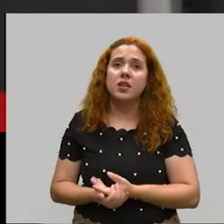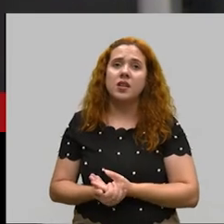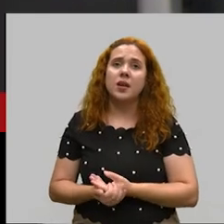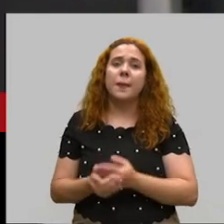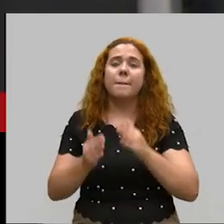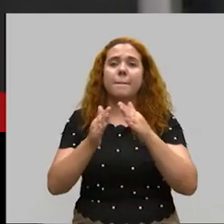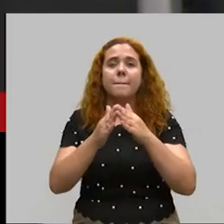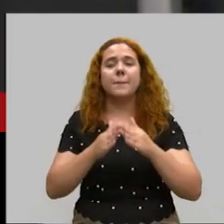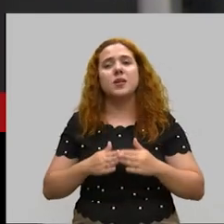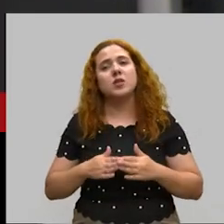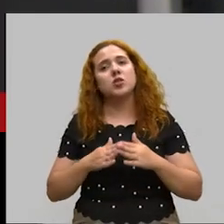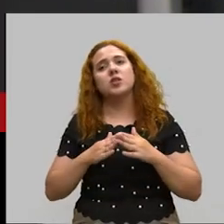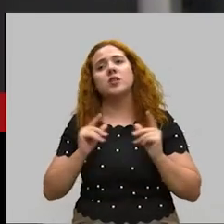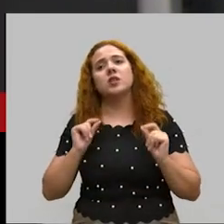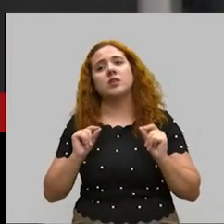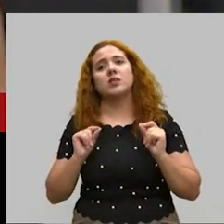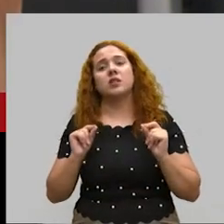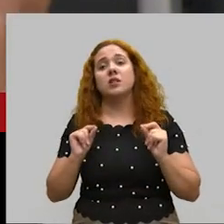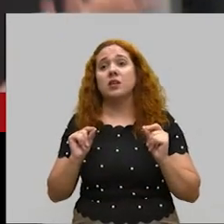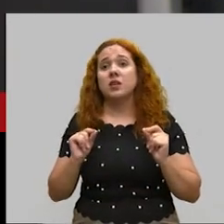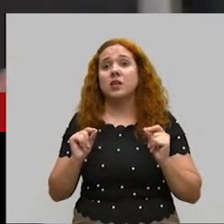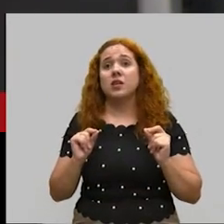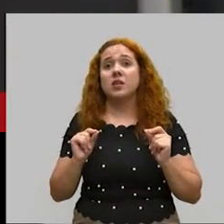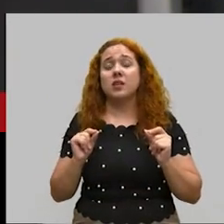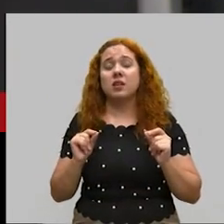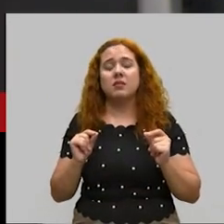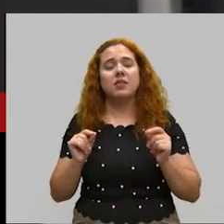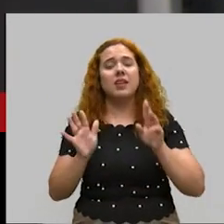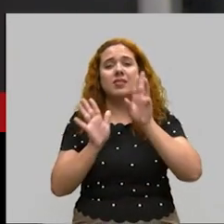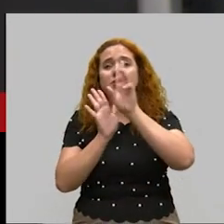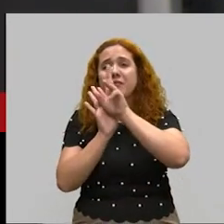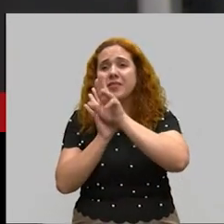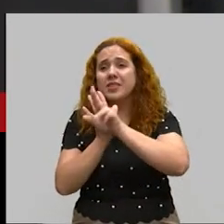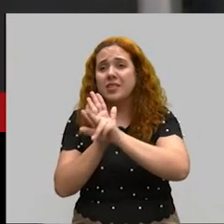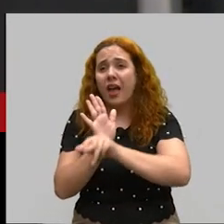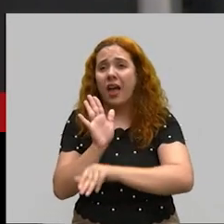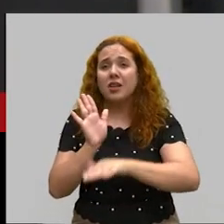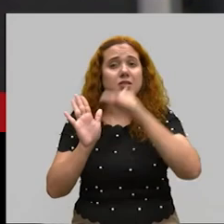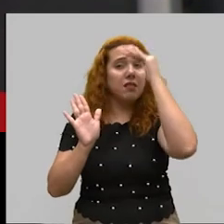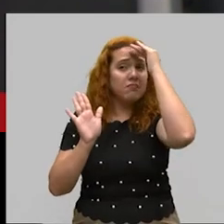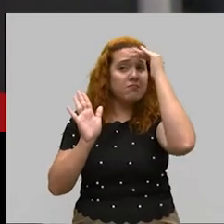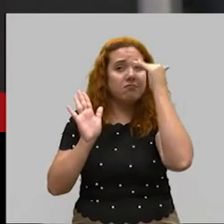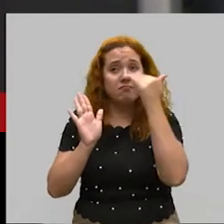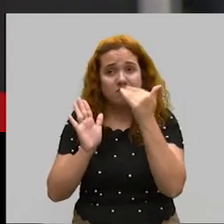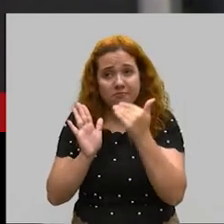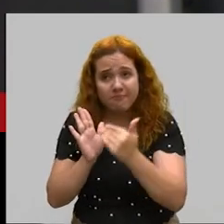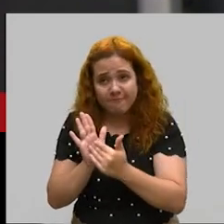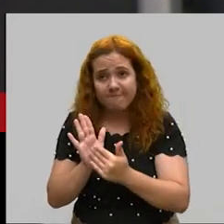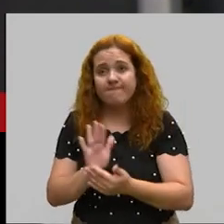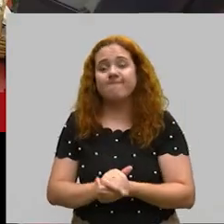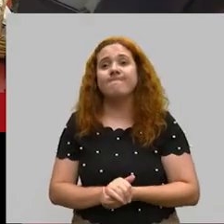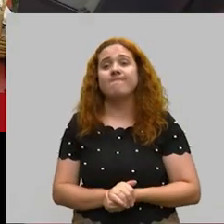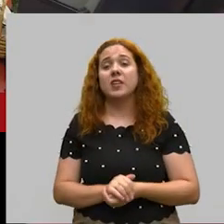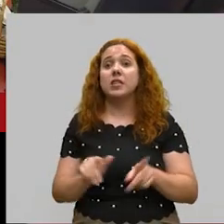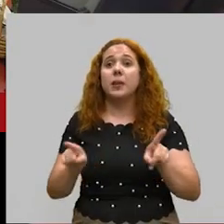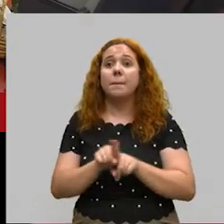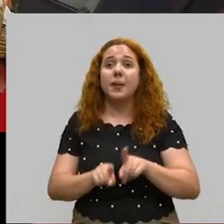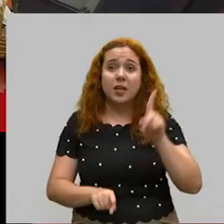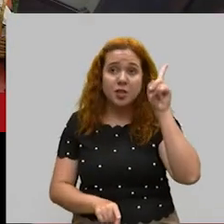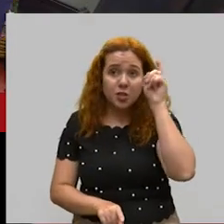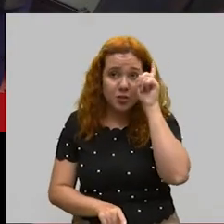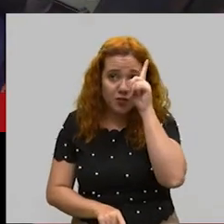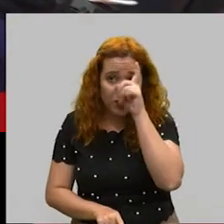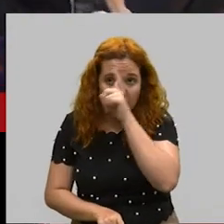seja considerado né E toda essa diversidade eh e considerando a dificuldade da